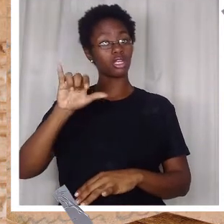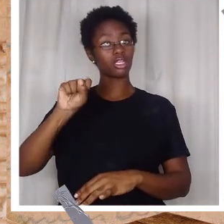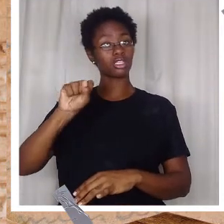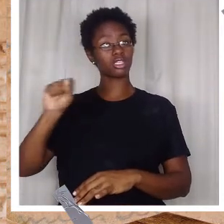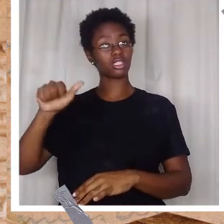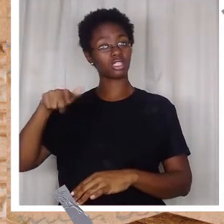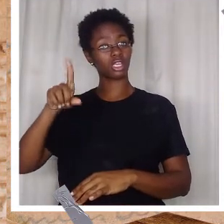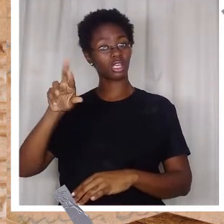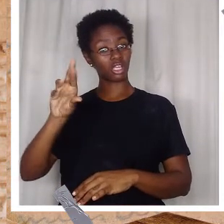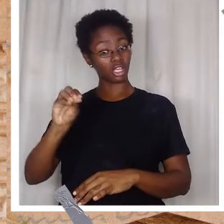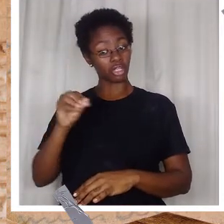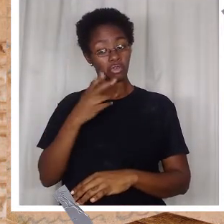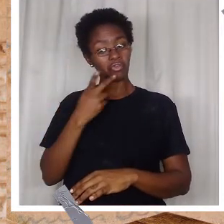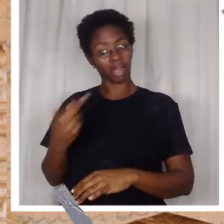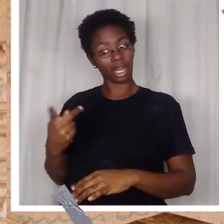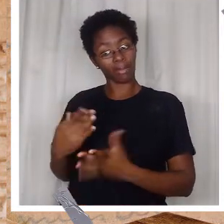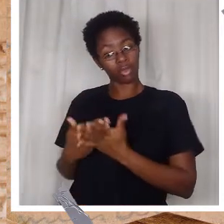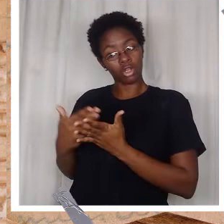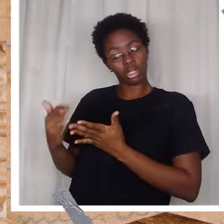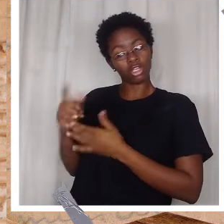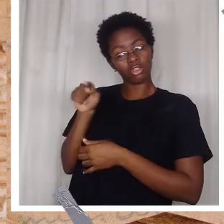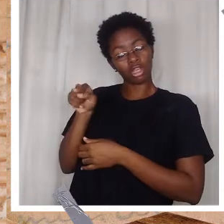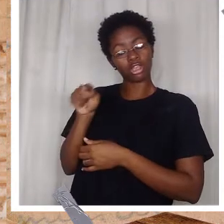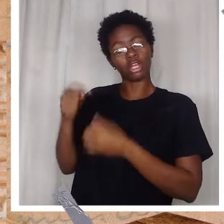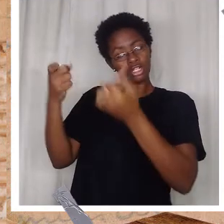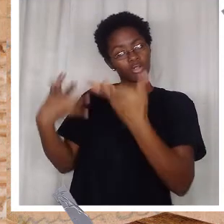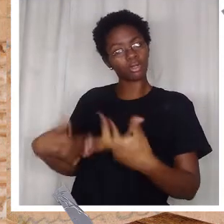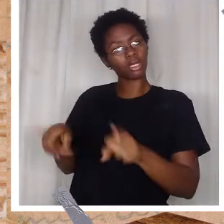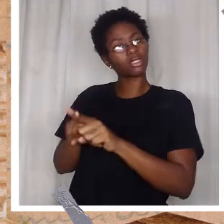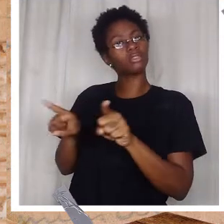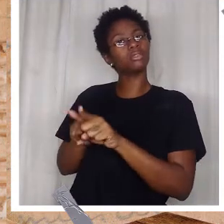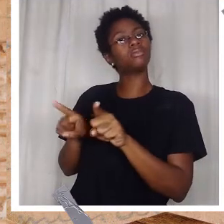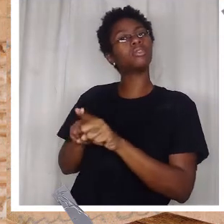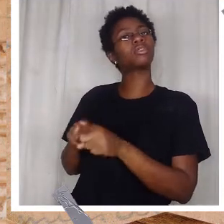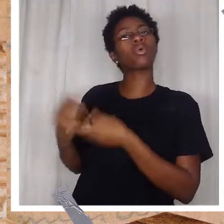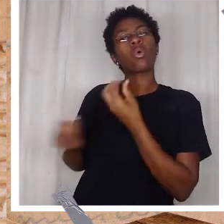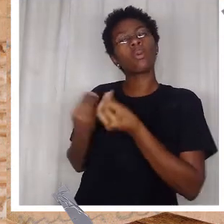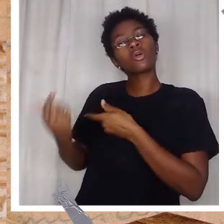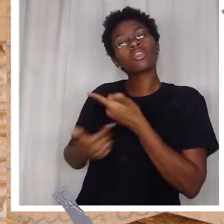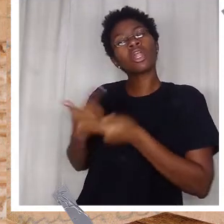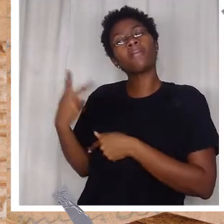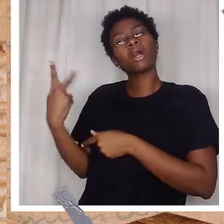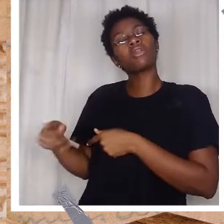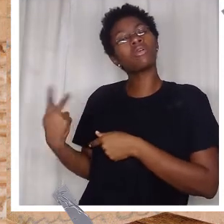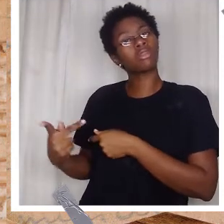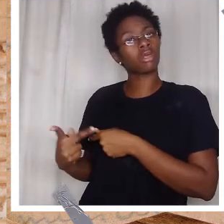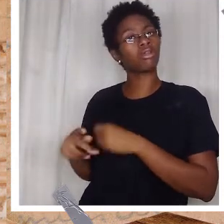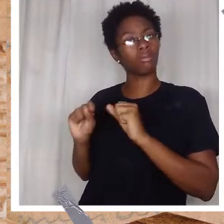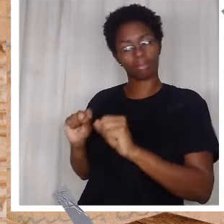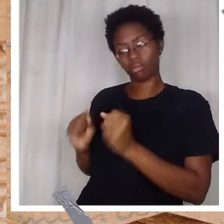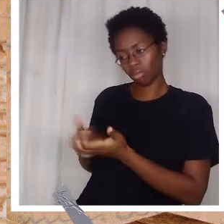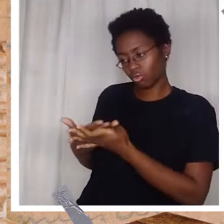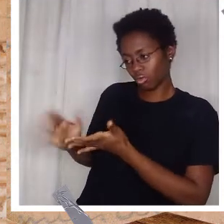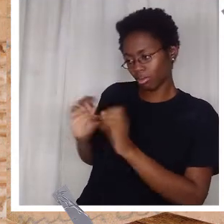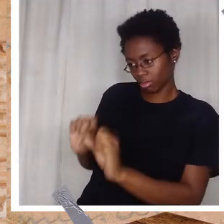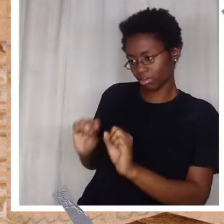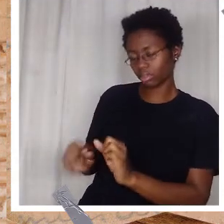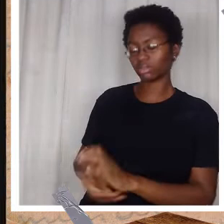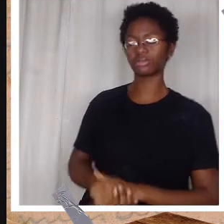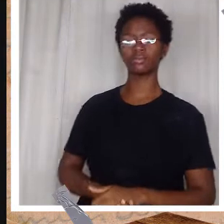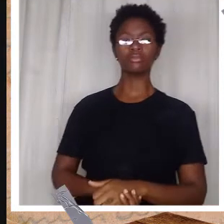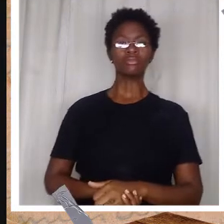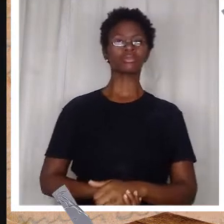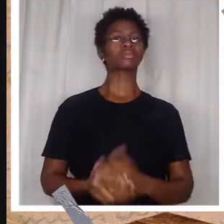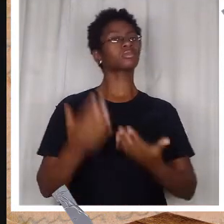essas considerações iniciais, até explicar um pouquinho para a gente do que foi esse trabalho, Alessandro. Está com você. Obrigado,